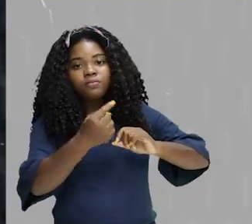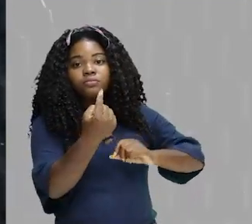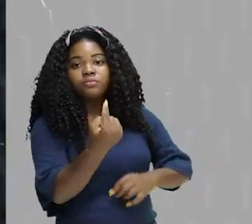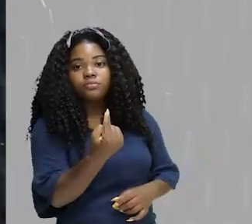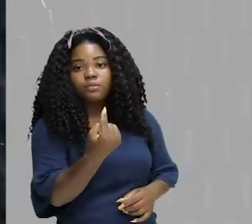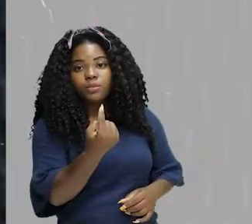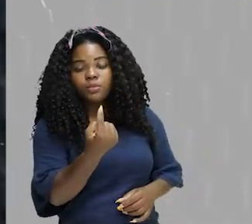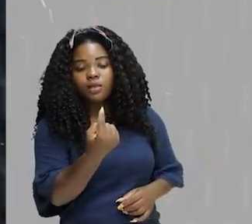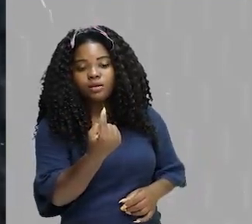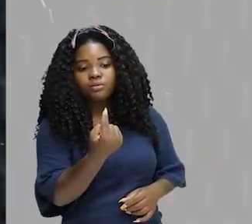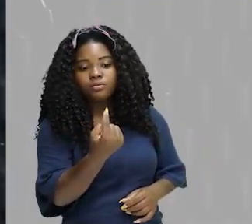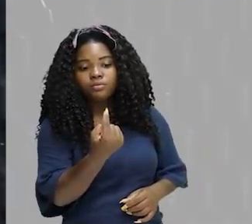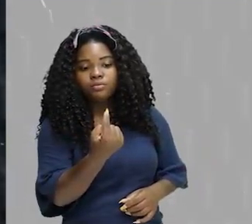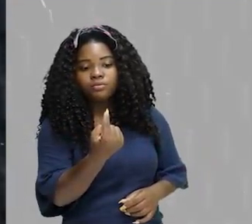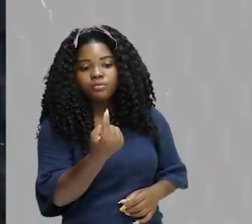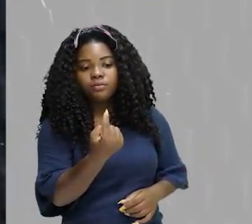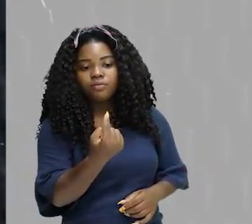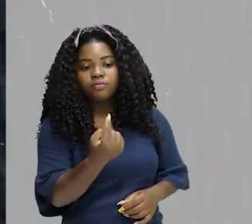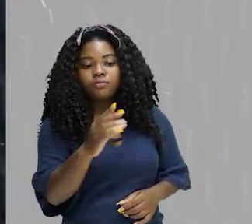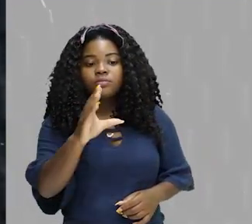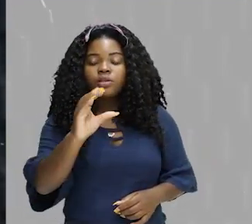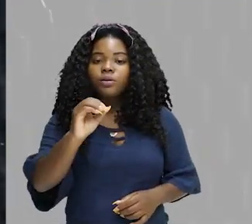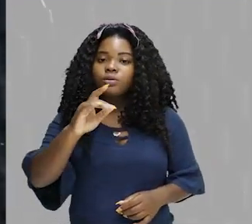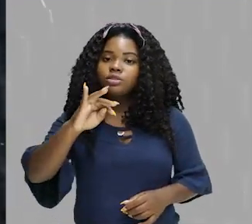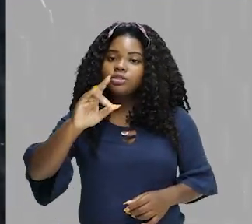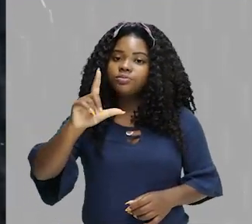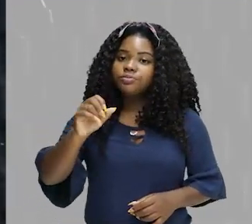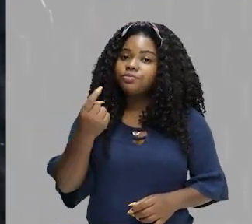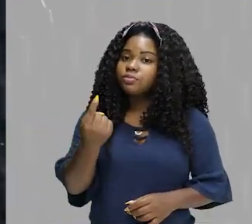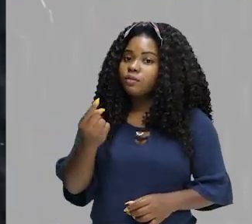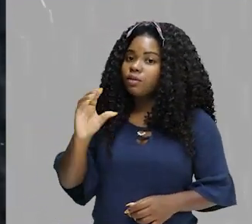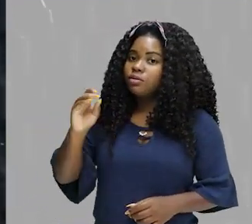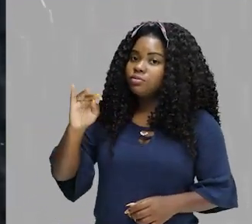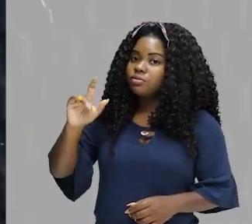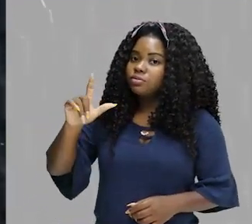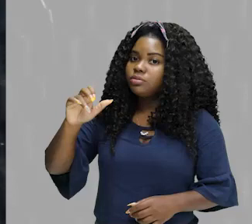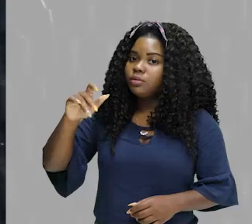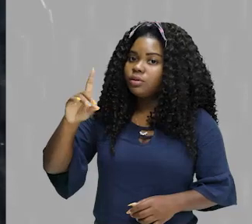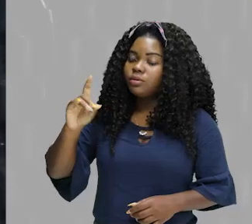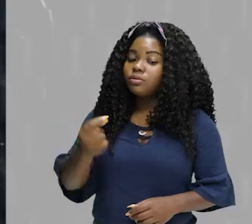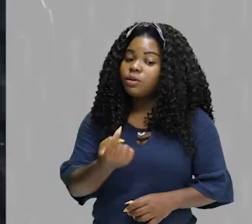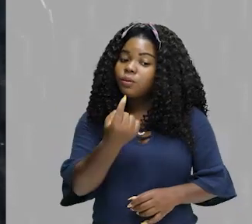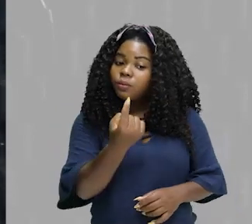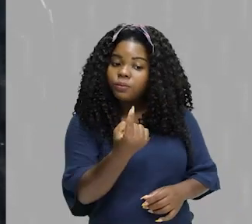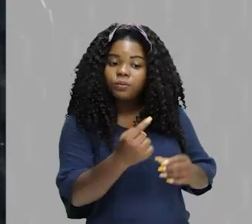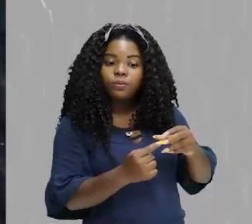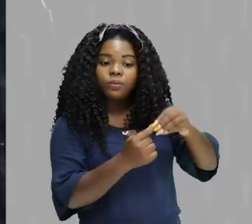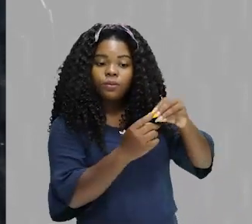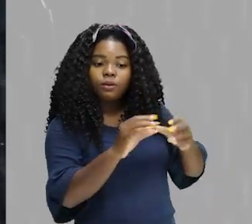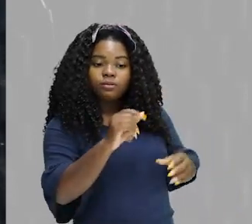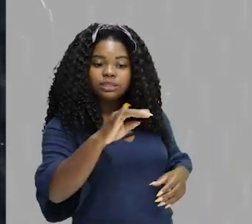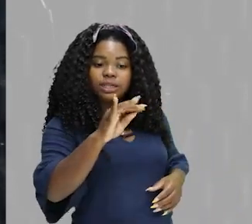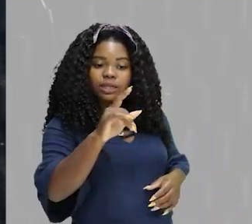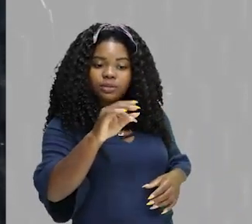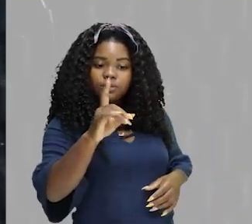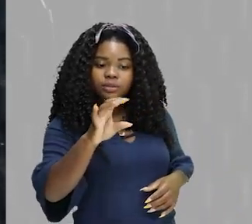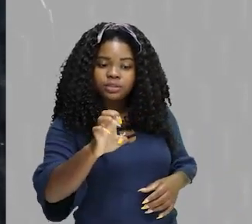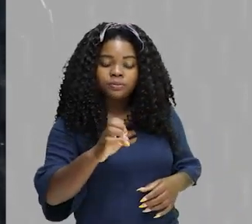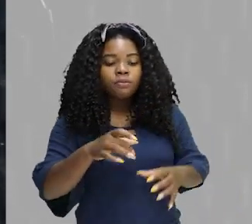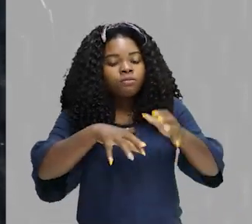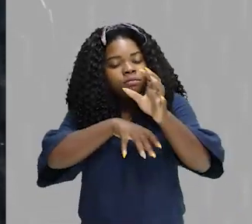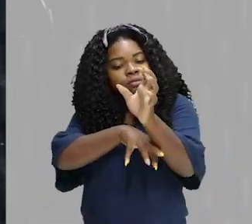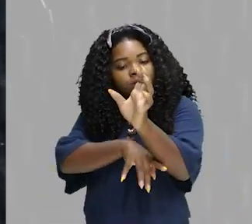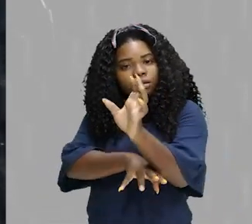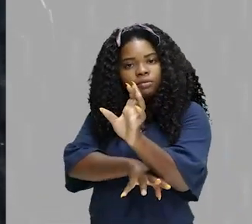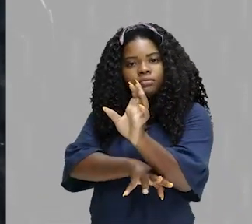um. Cotiledônia, um cotilédone. Então, ela vai ter apenas um único cotilédone. As